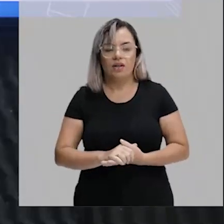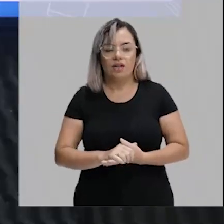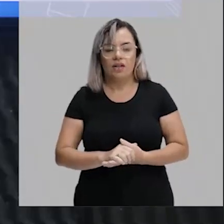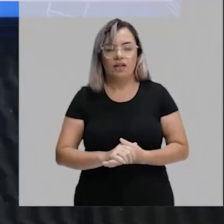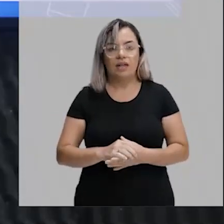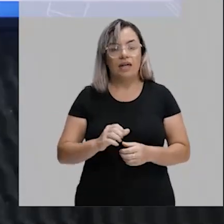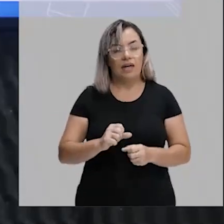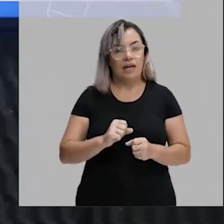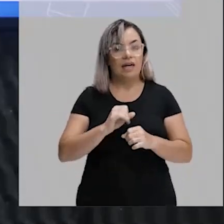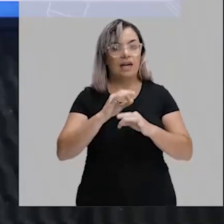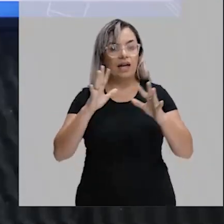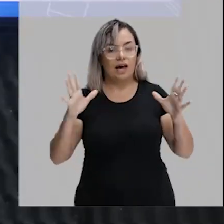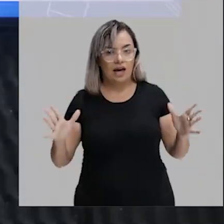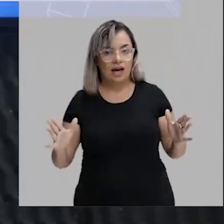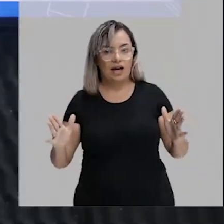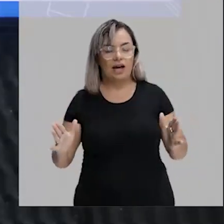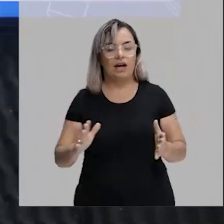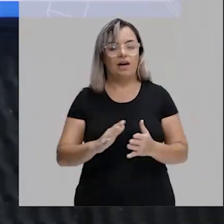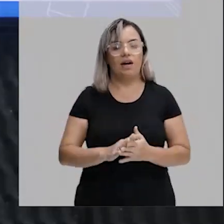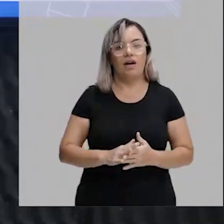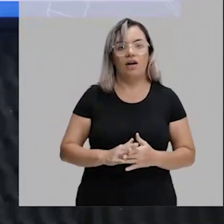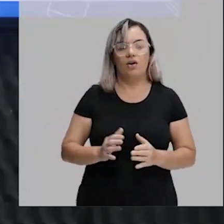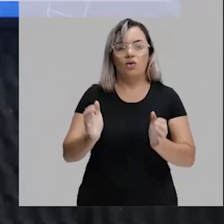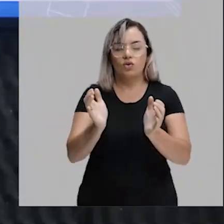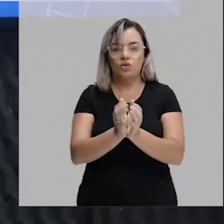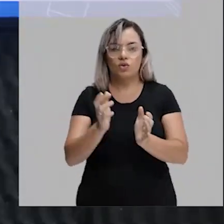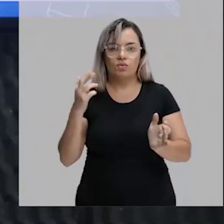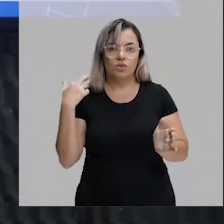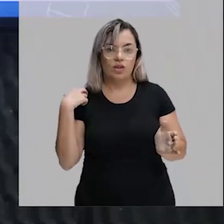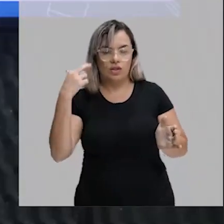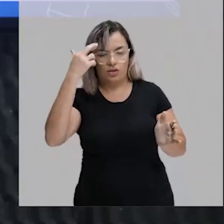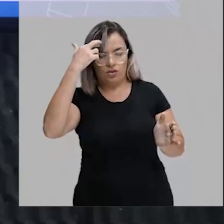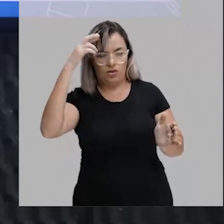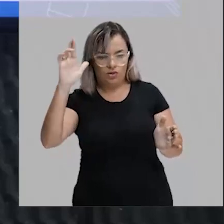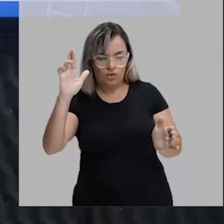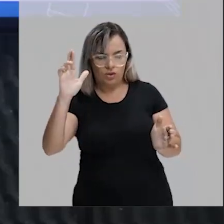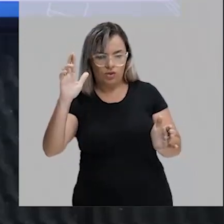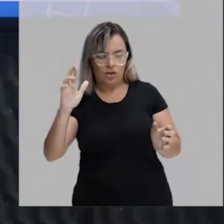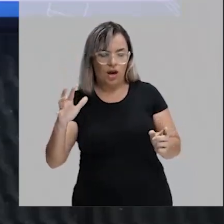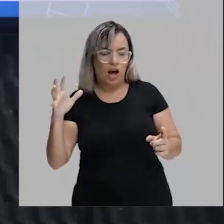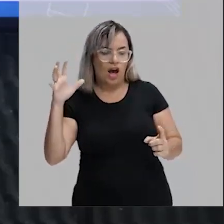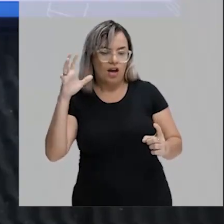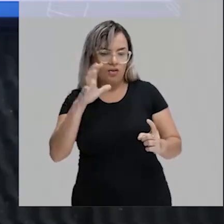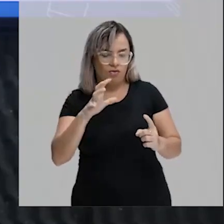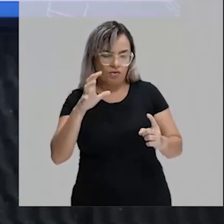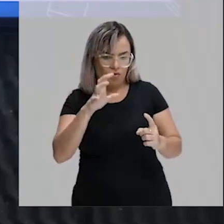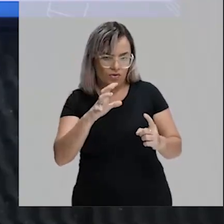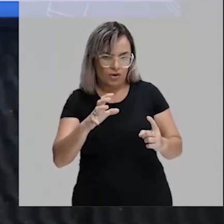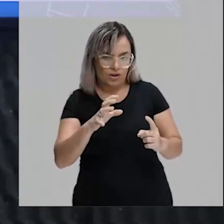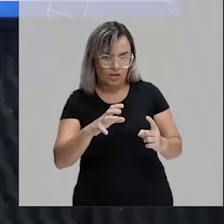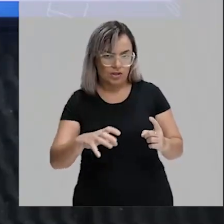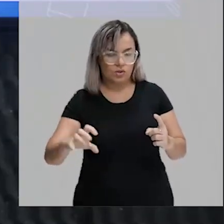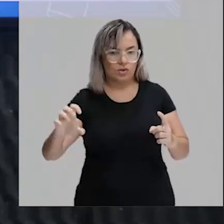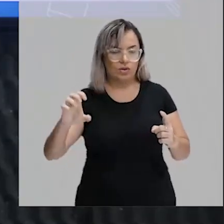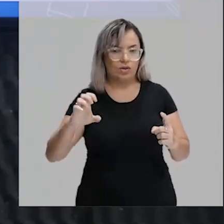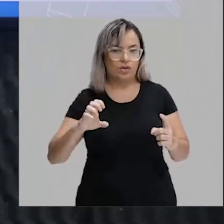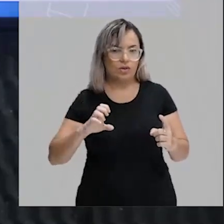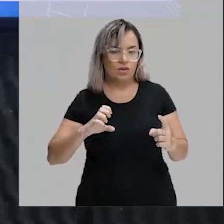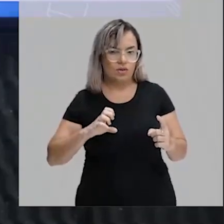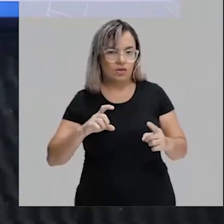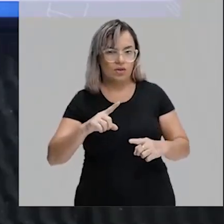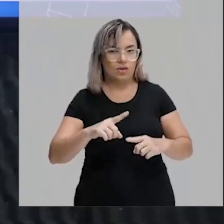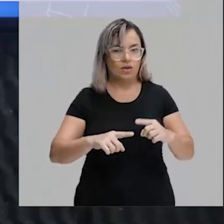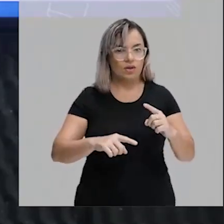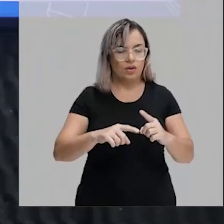seria uma forma de conquistar a influência e riqueza. Influência e riqueza, principalmente para os setores da